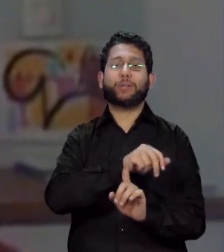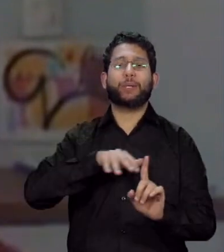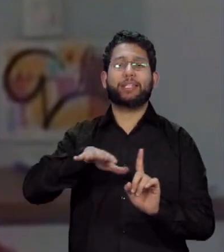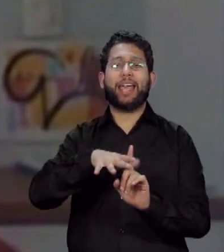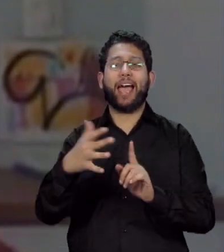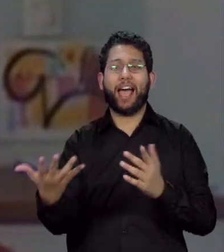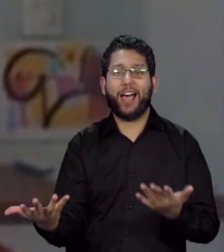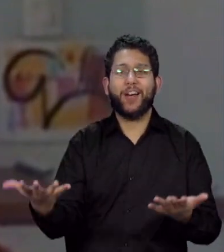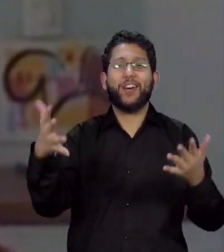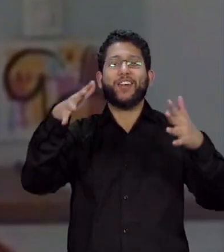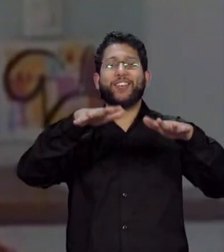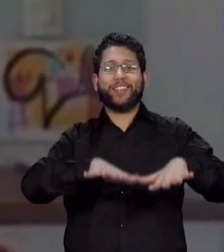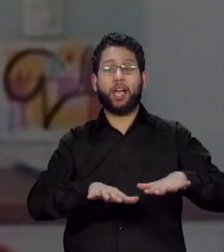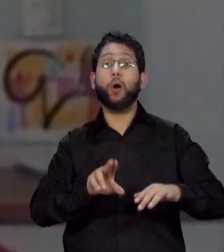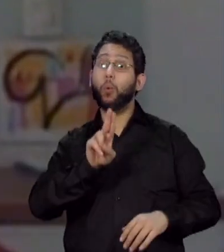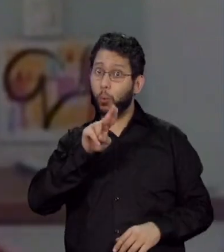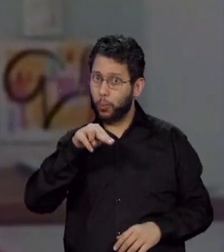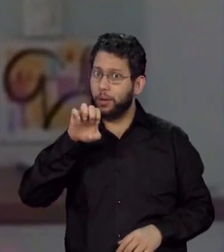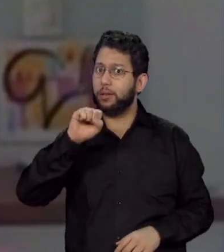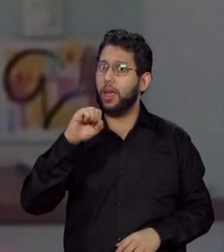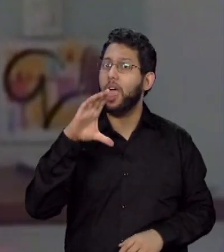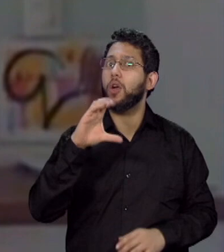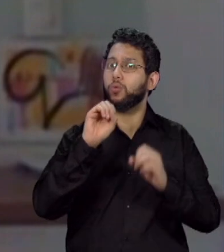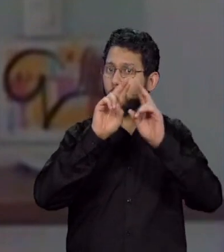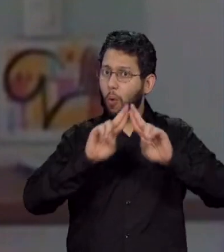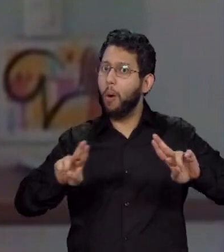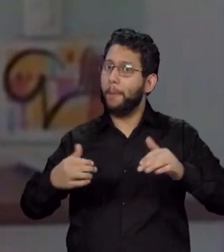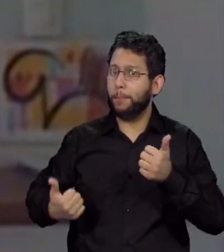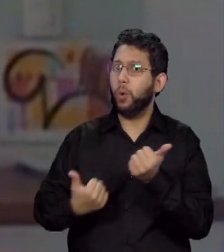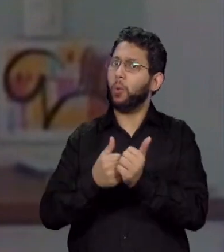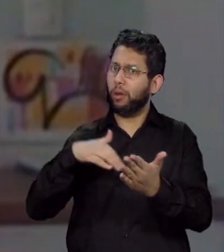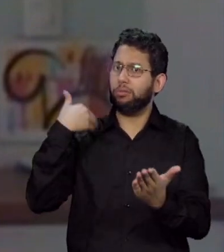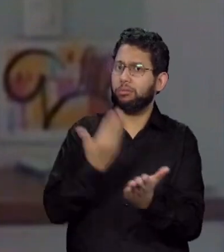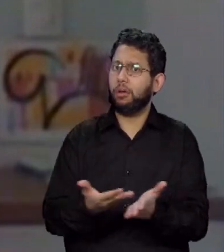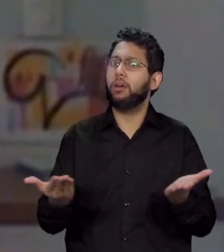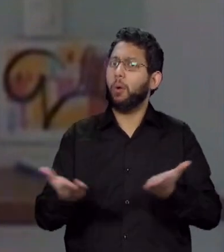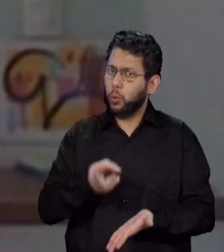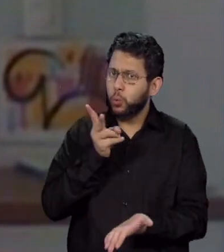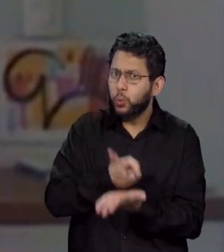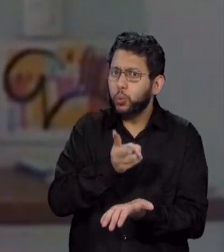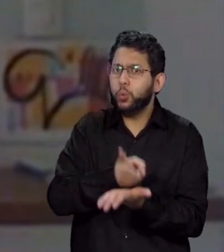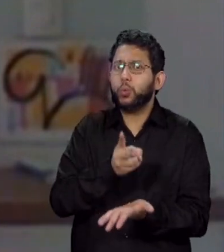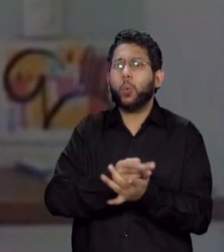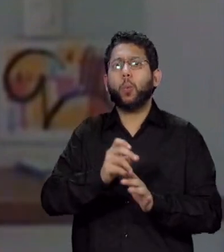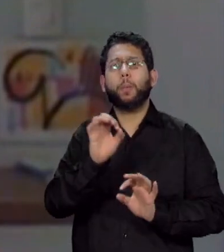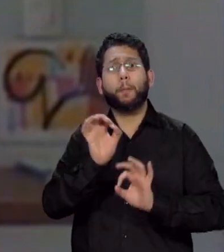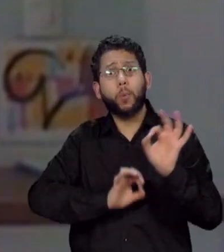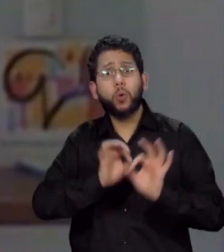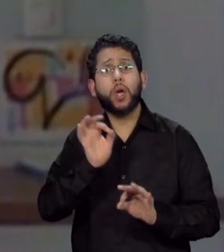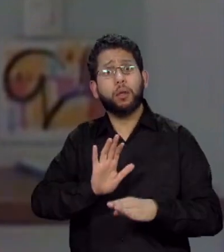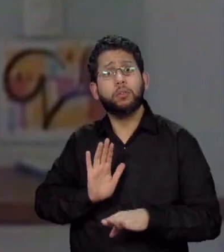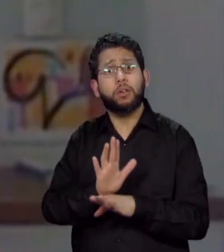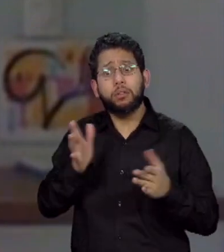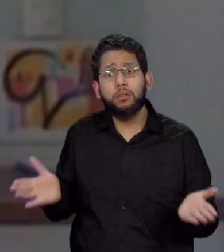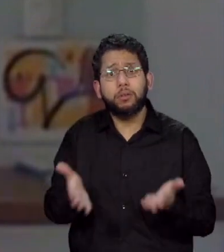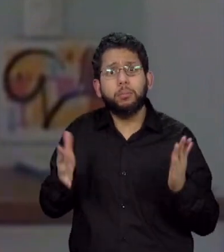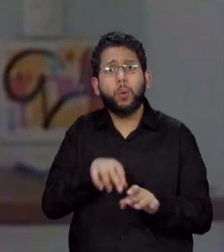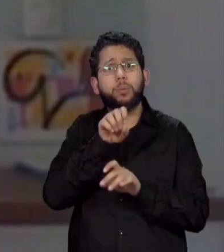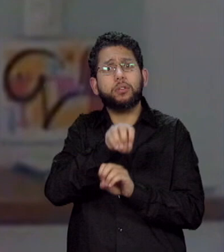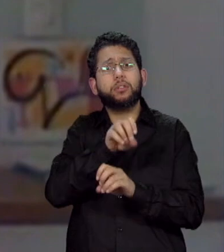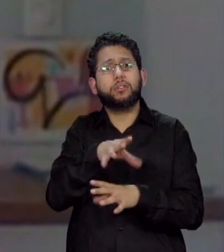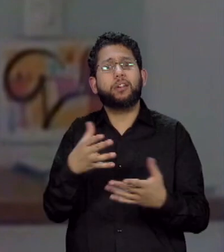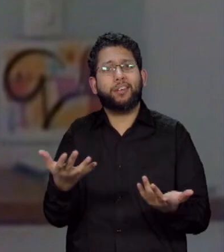que tem inclusive apoio da Unesco e que está lá operando até hoje, né? Muitos anos depois continua super firme e forte e